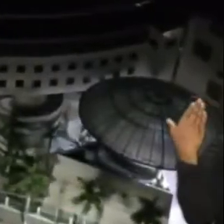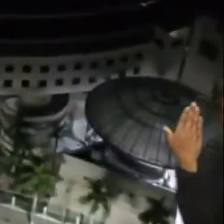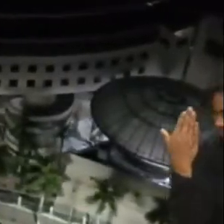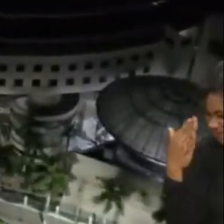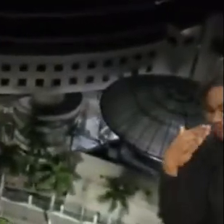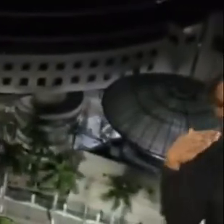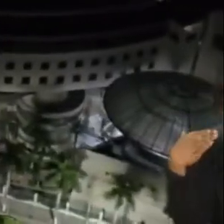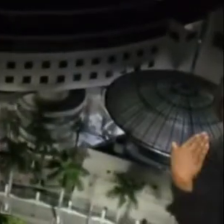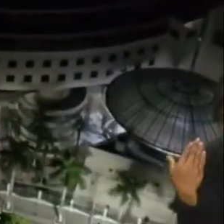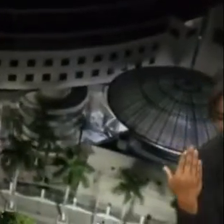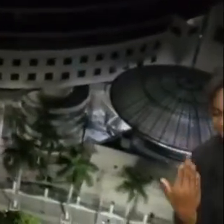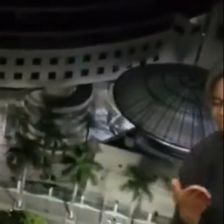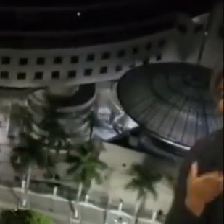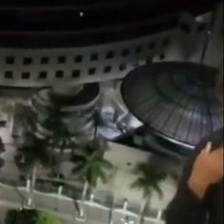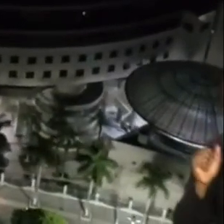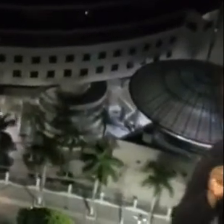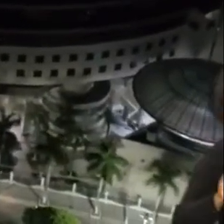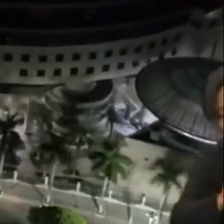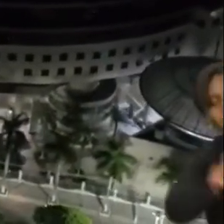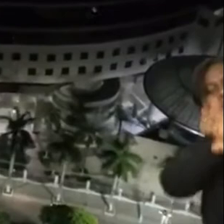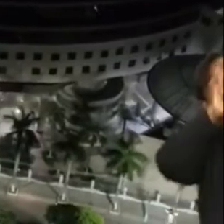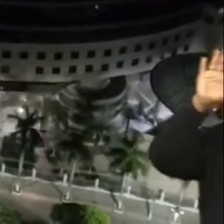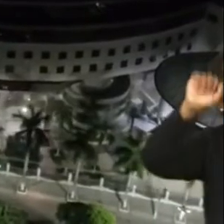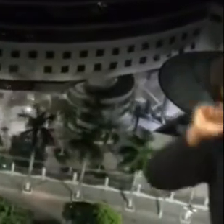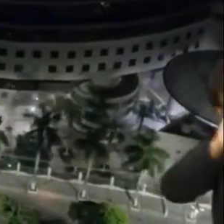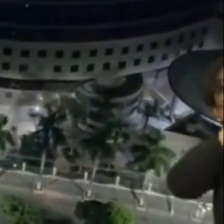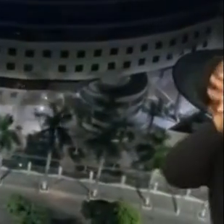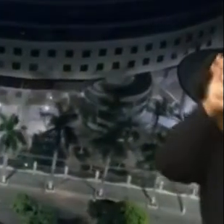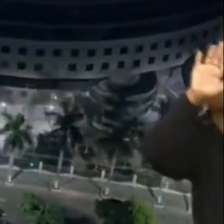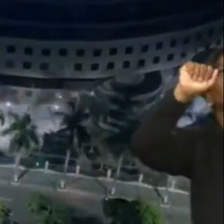a honra, só vocês a glória,